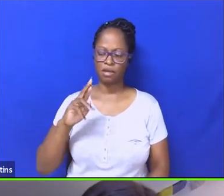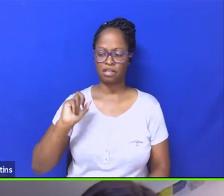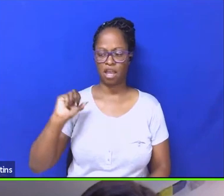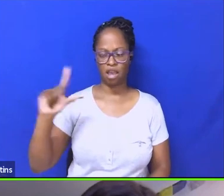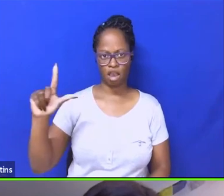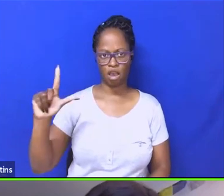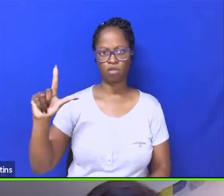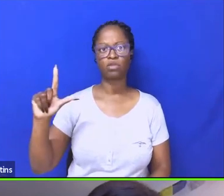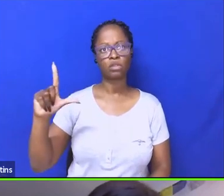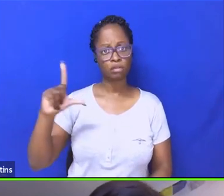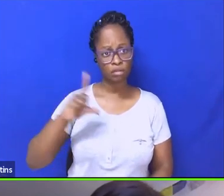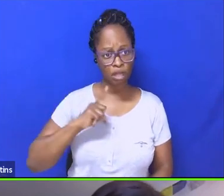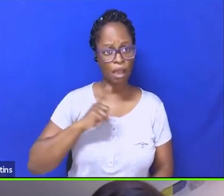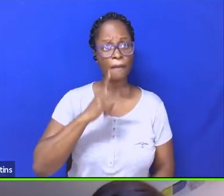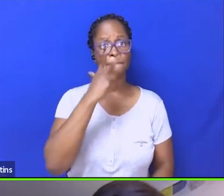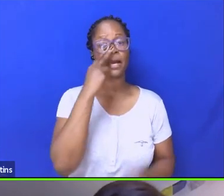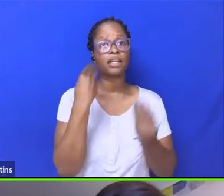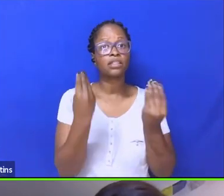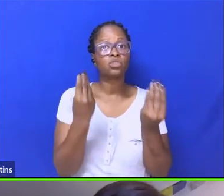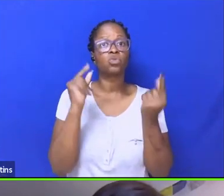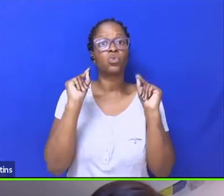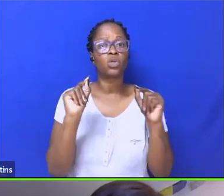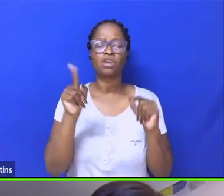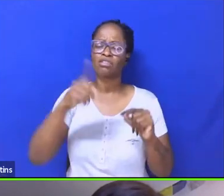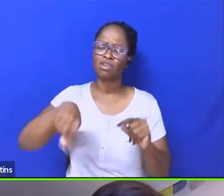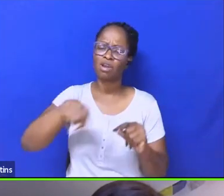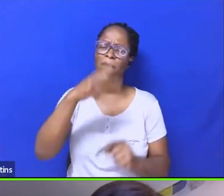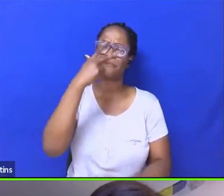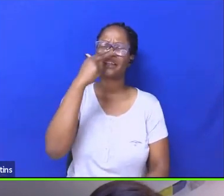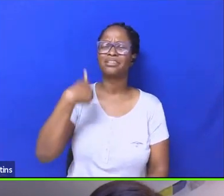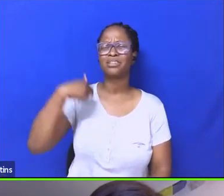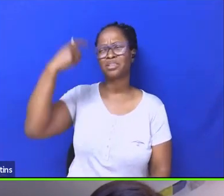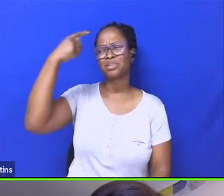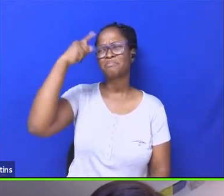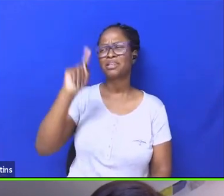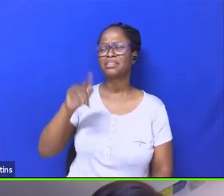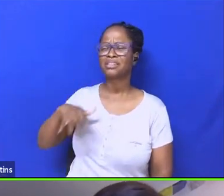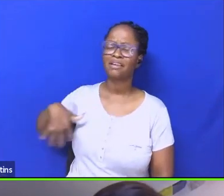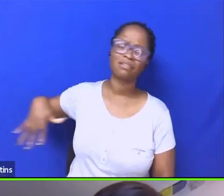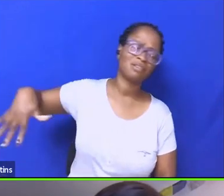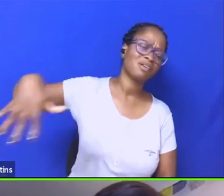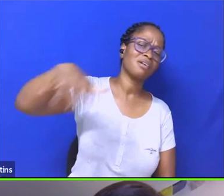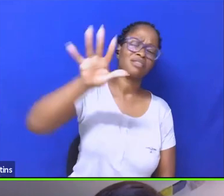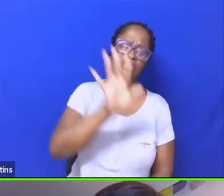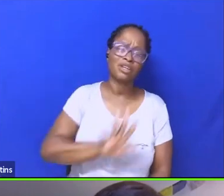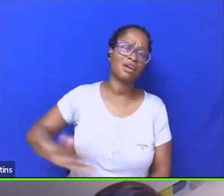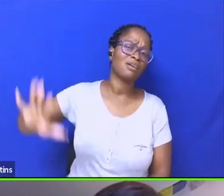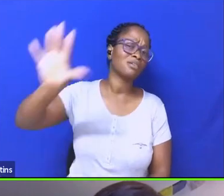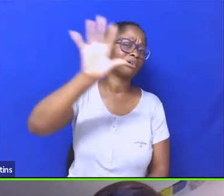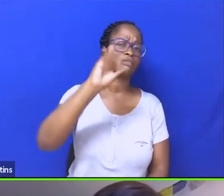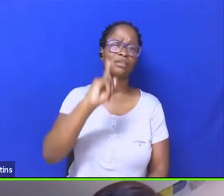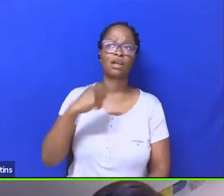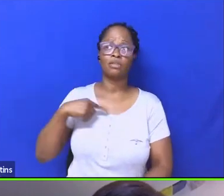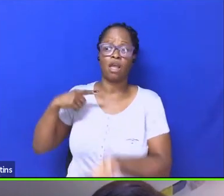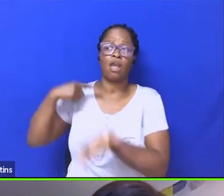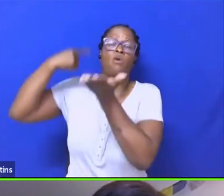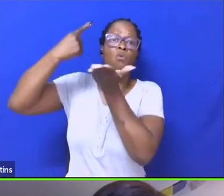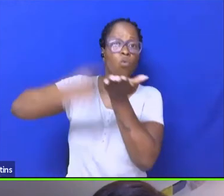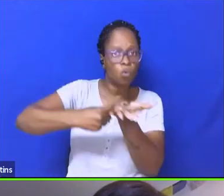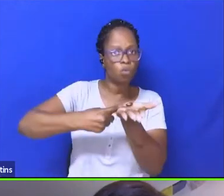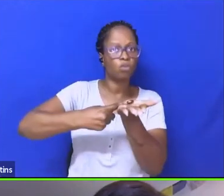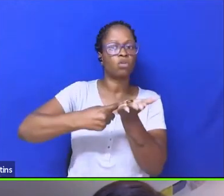mesmo em todos os ámbitos e me parece que isso logrou um acordo político amplio que permitiu a